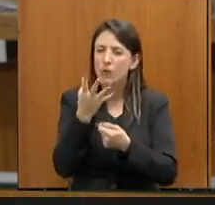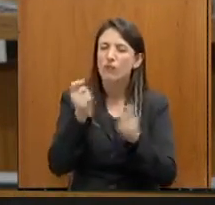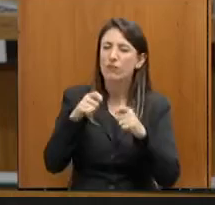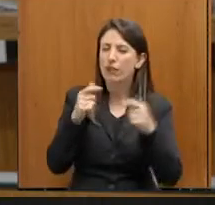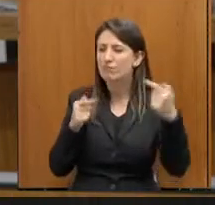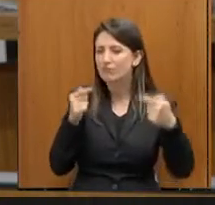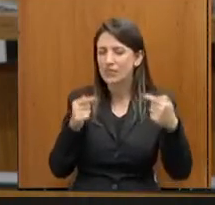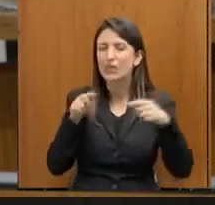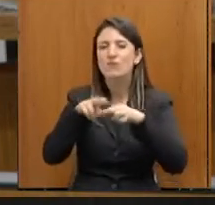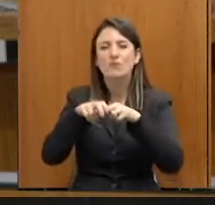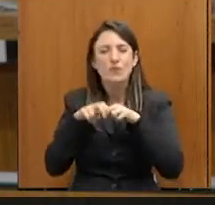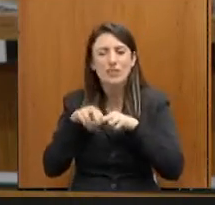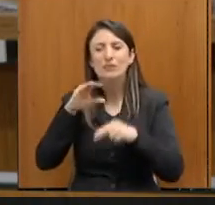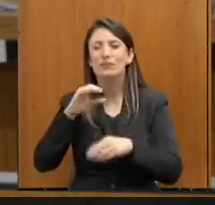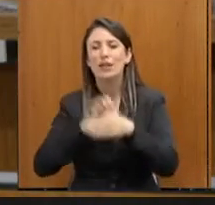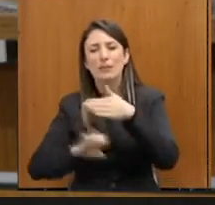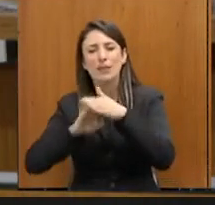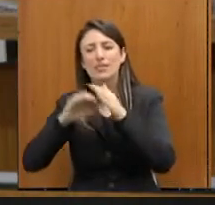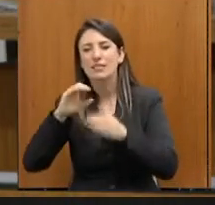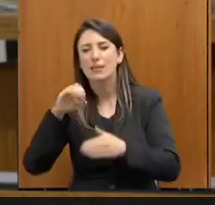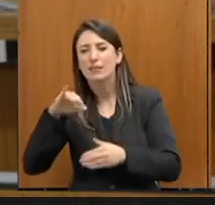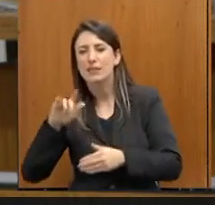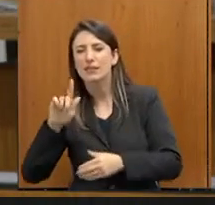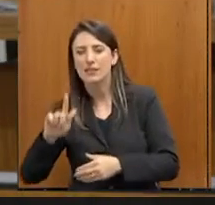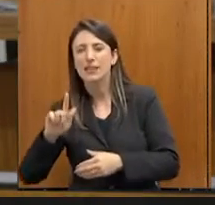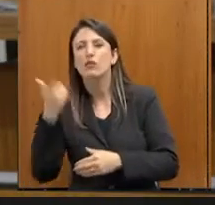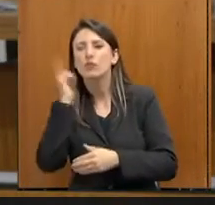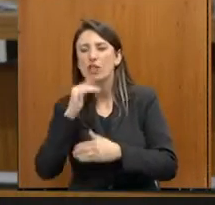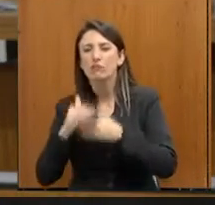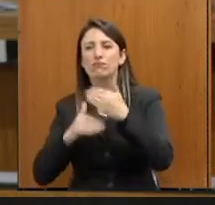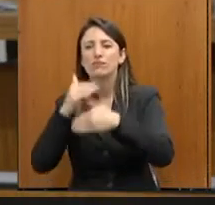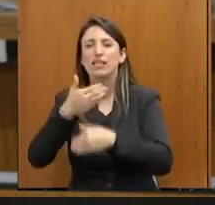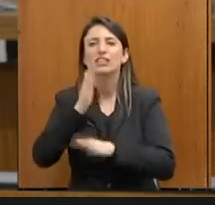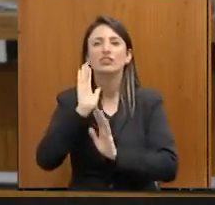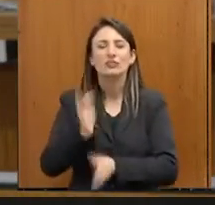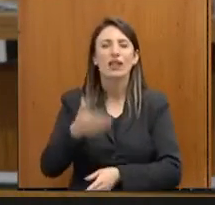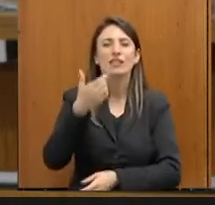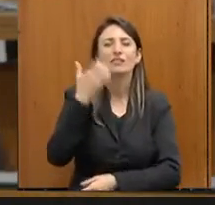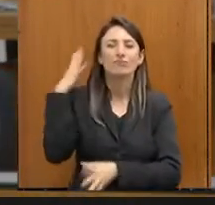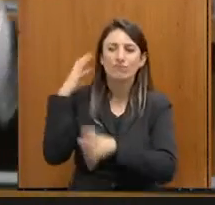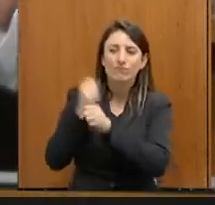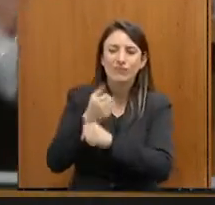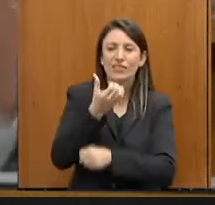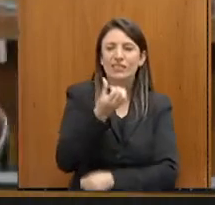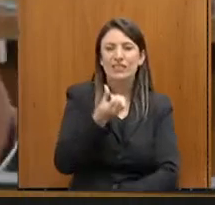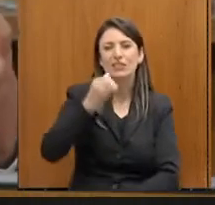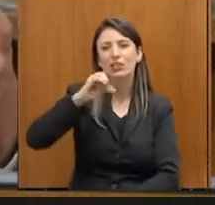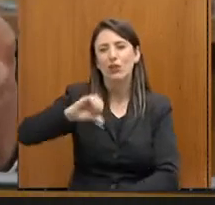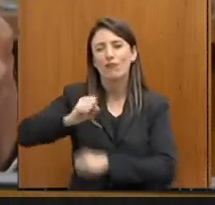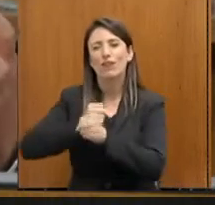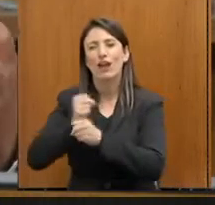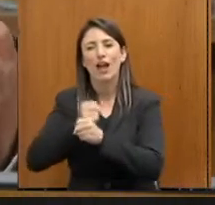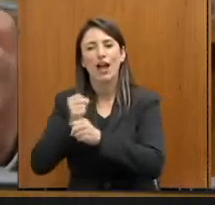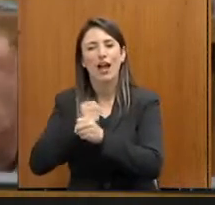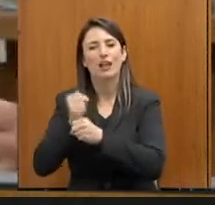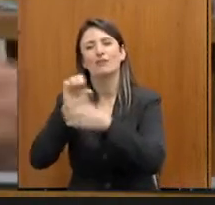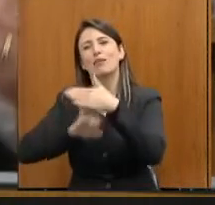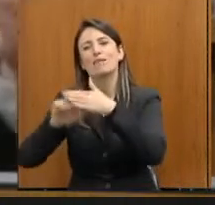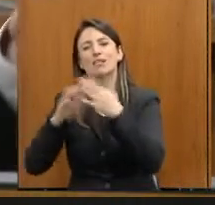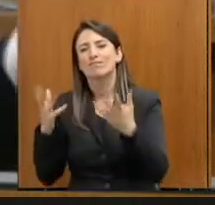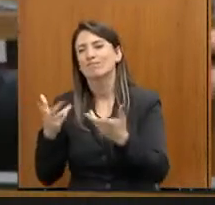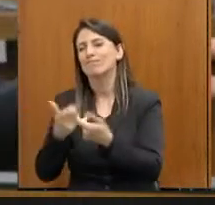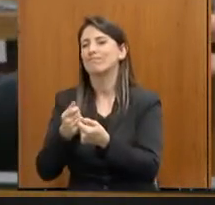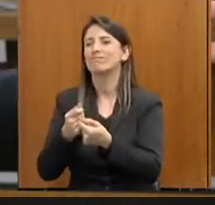fez a Cemig Esse é o que é a história de 69 anos de excelência dessa companhia e recuperar esse orgulho